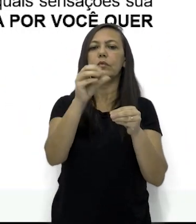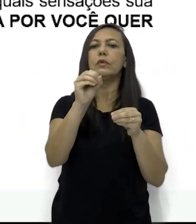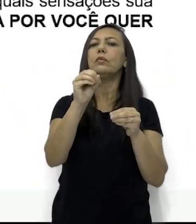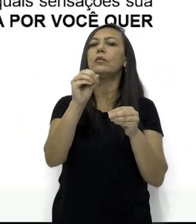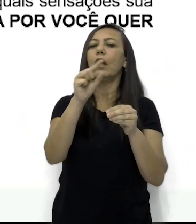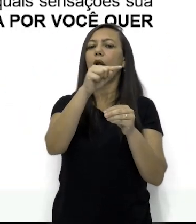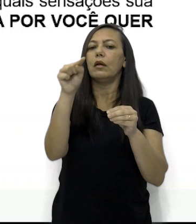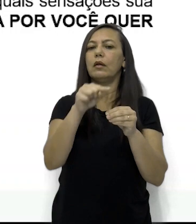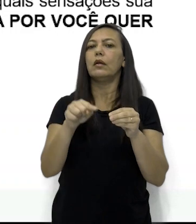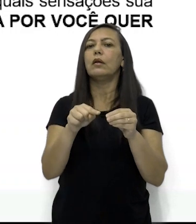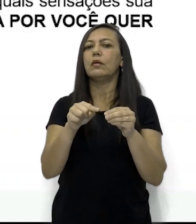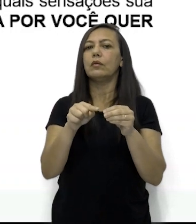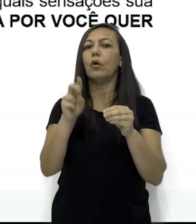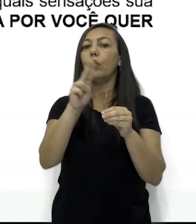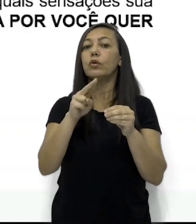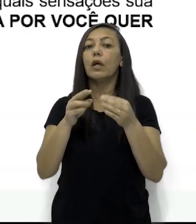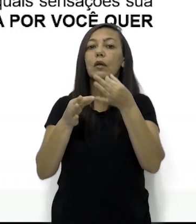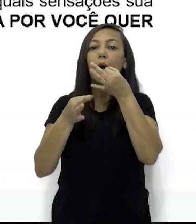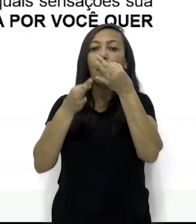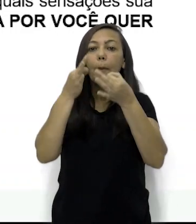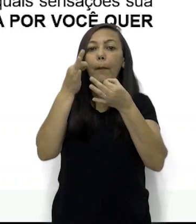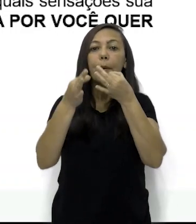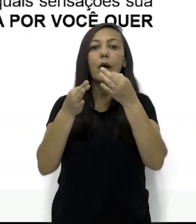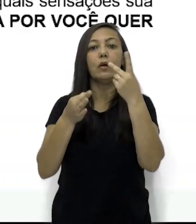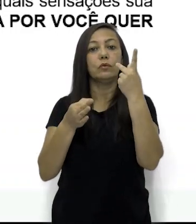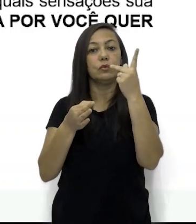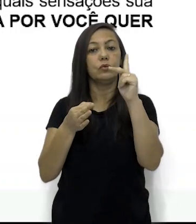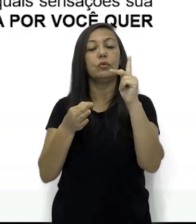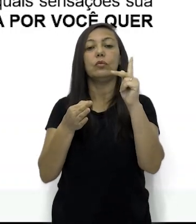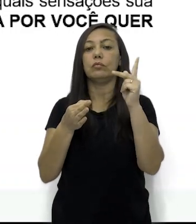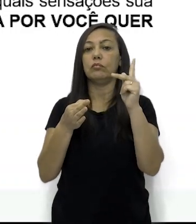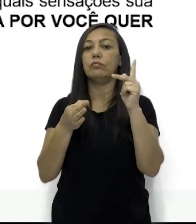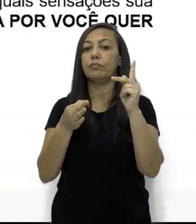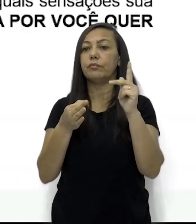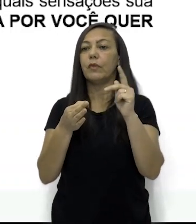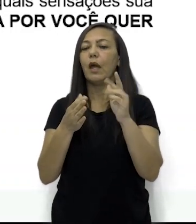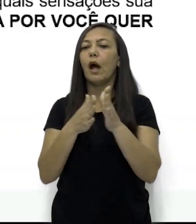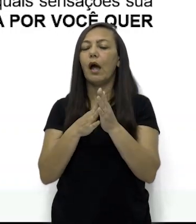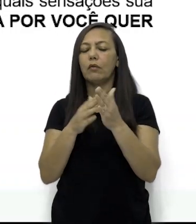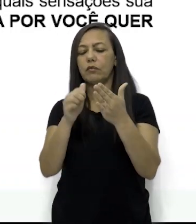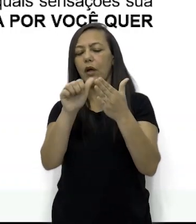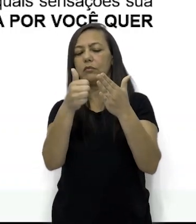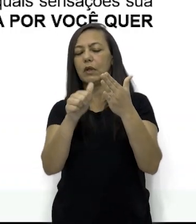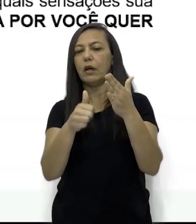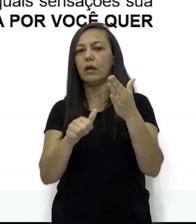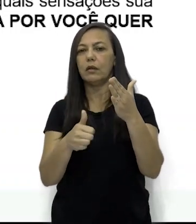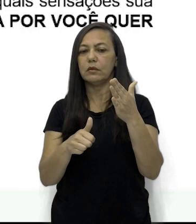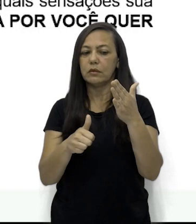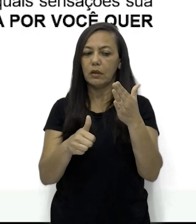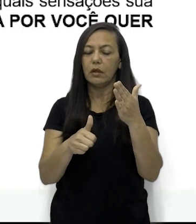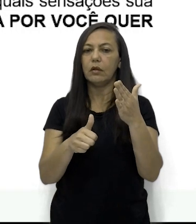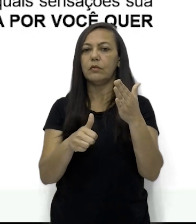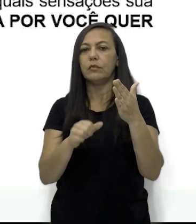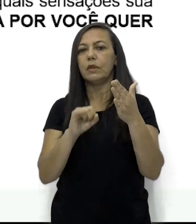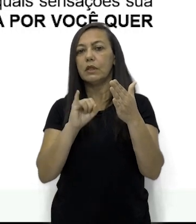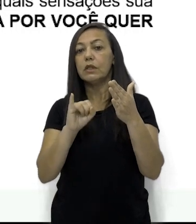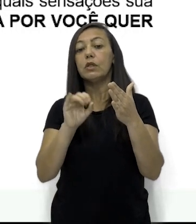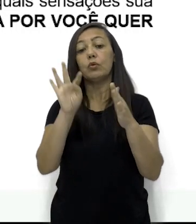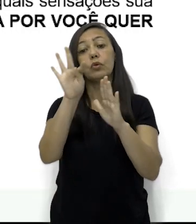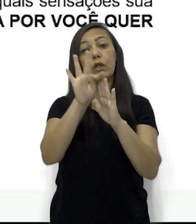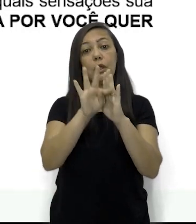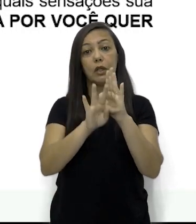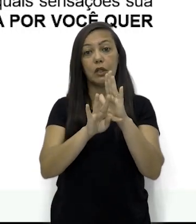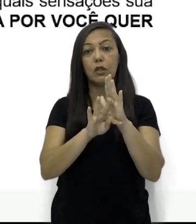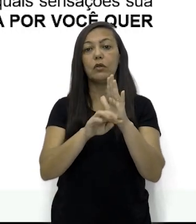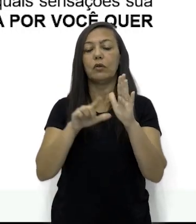com as suas próprias palavras. A gente vai considerar o poder de síntese de vocês na elaboração, a coerência e coesão